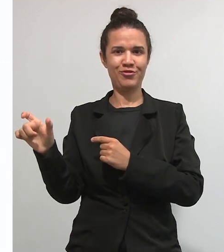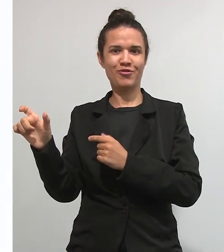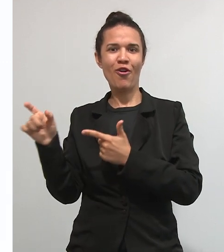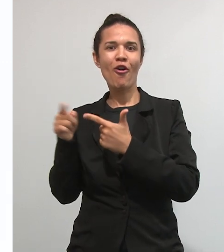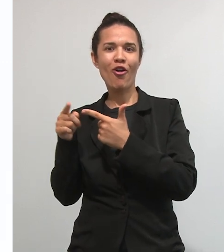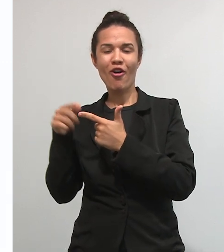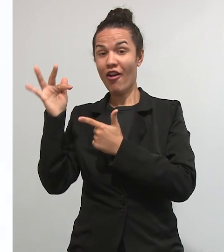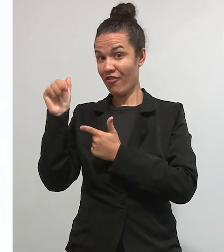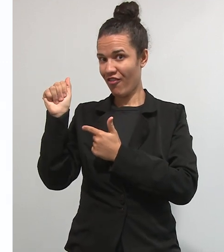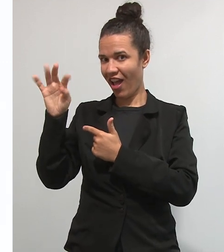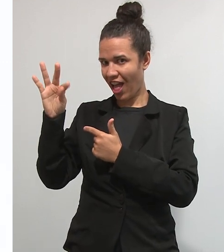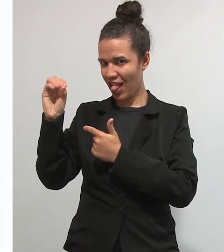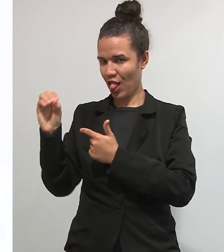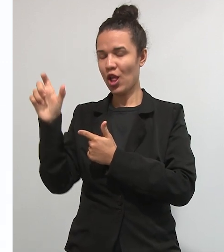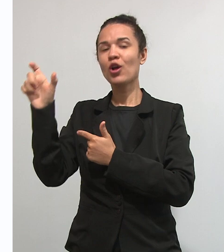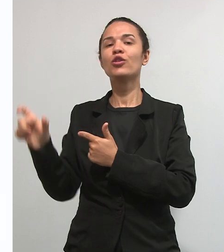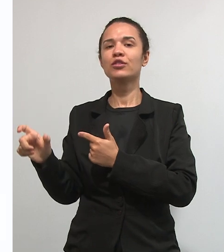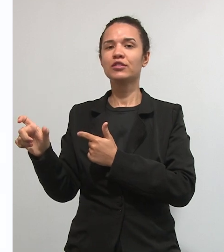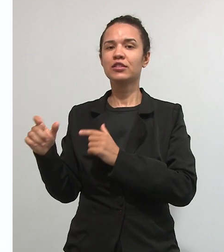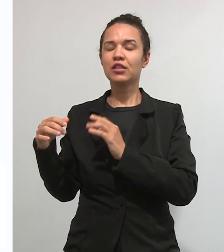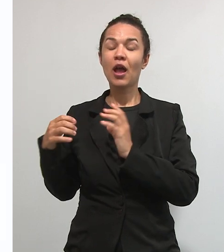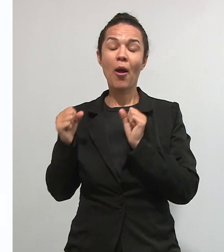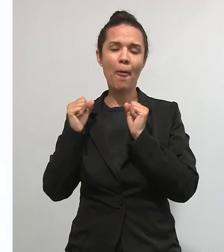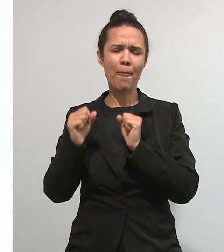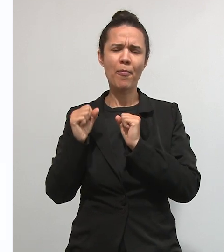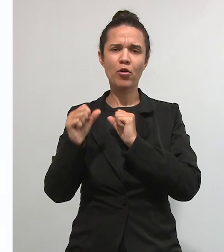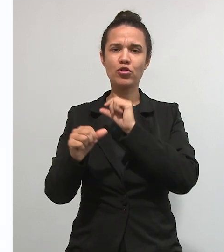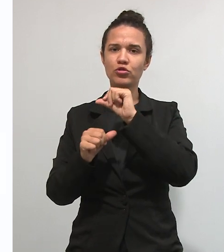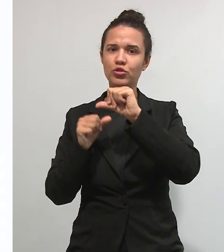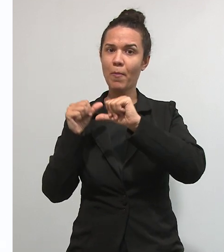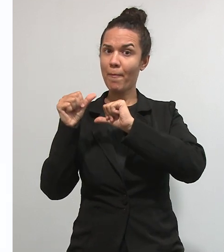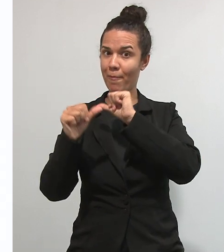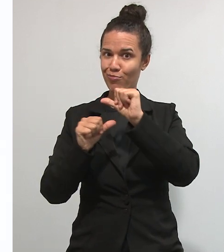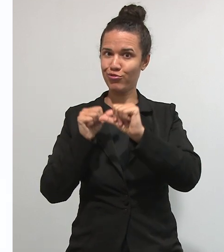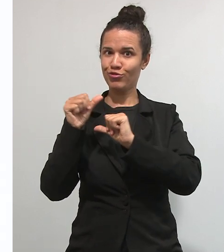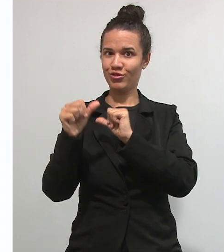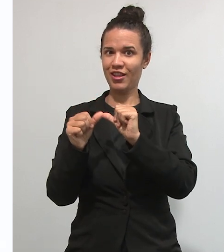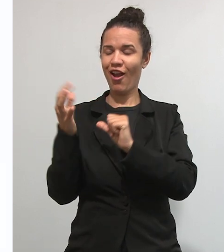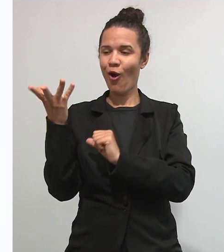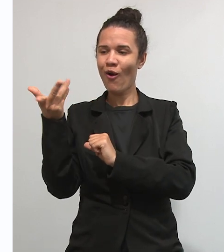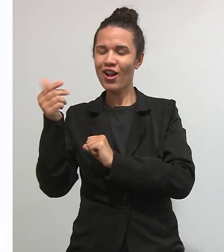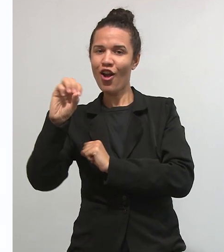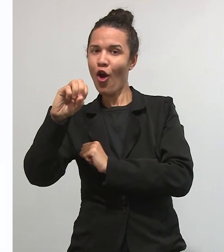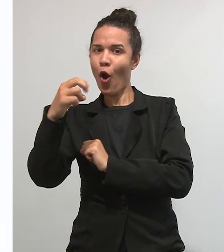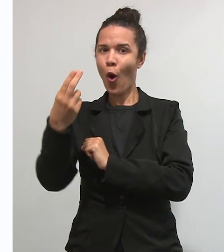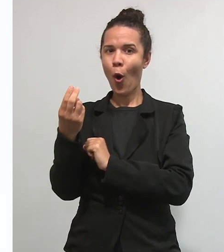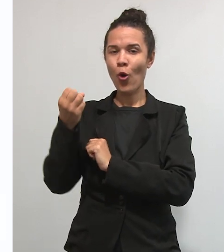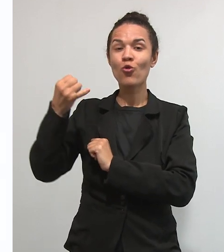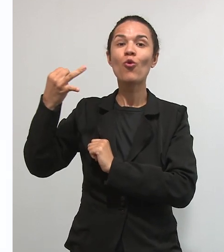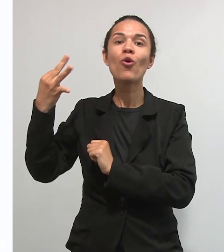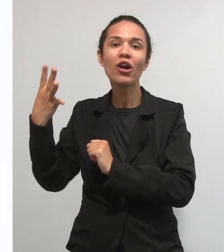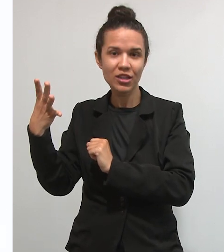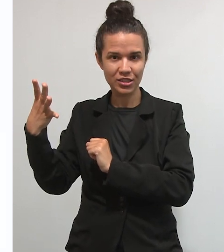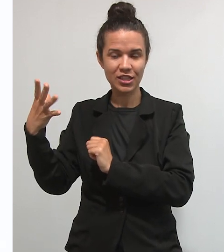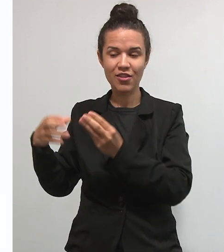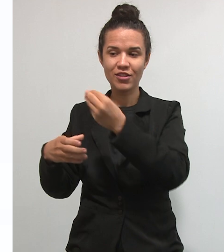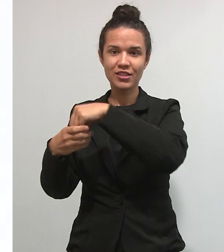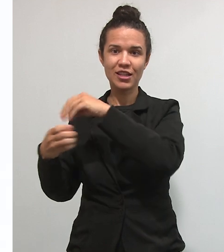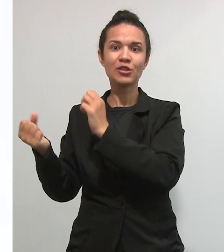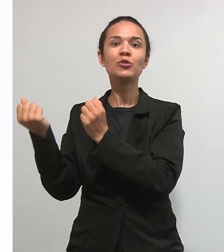fato contábil é tudo que provoca modificações, tanto qualitativa ou quantitativa, no patrimônio